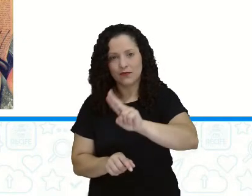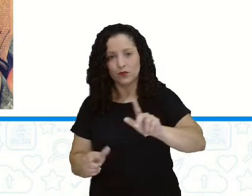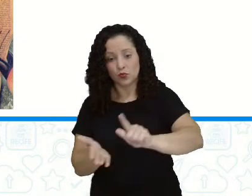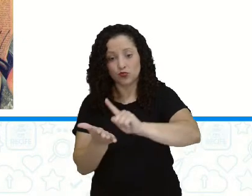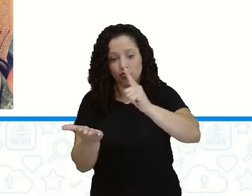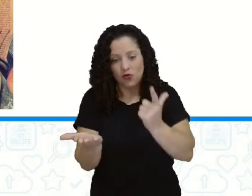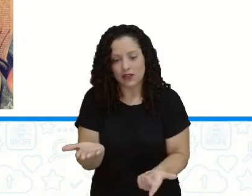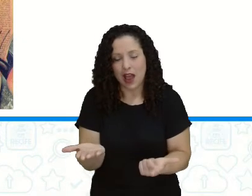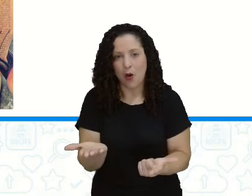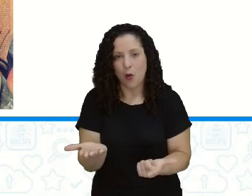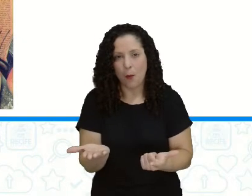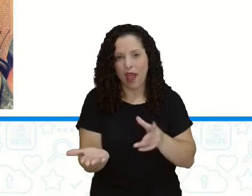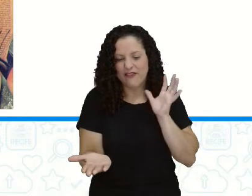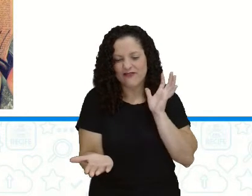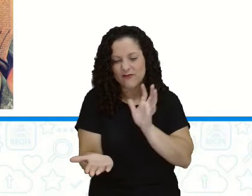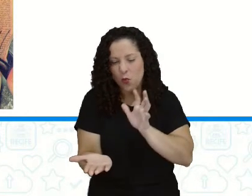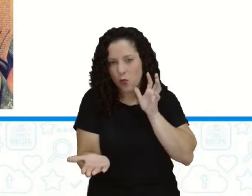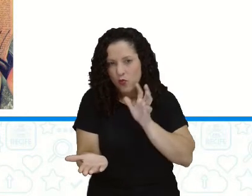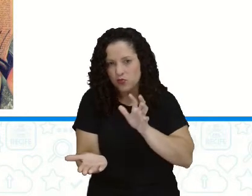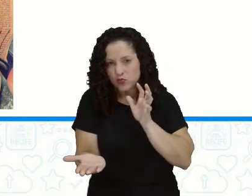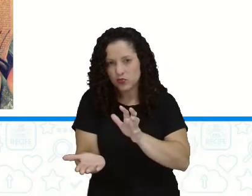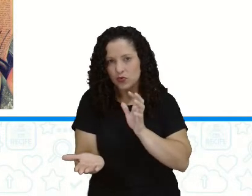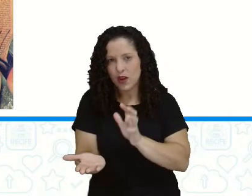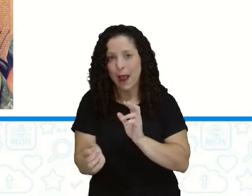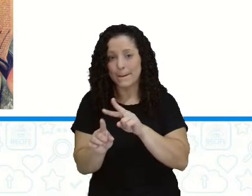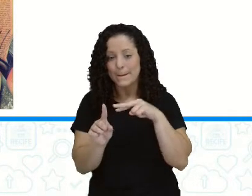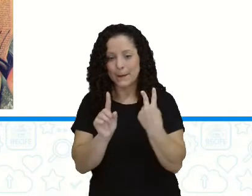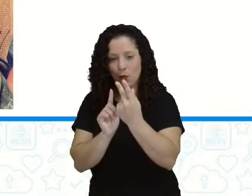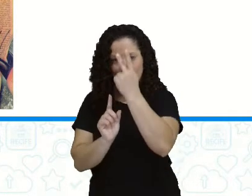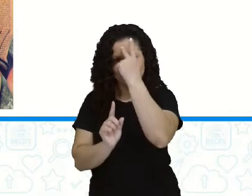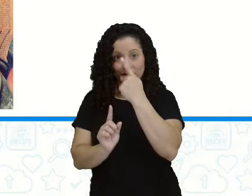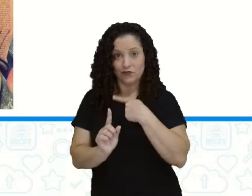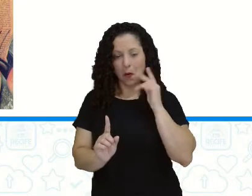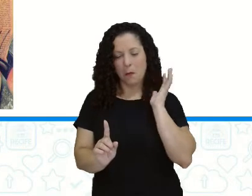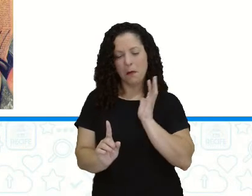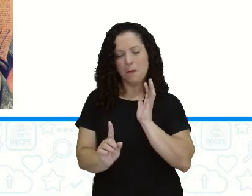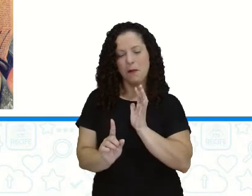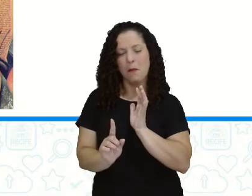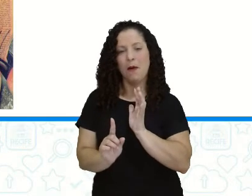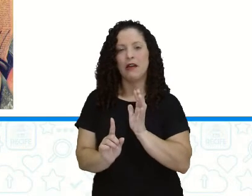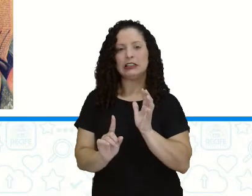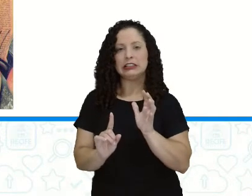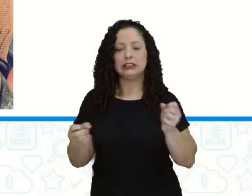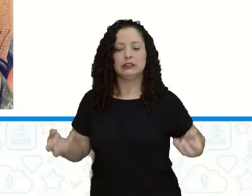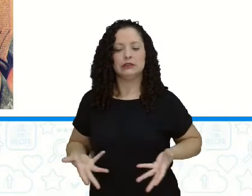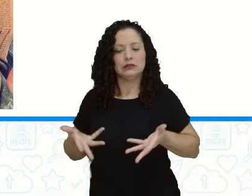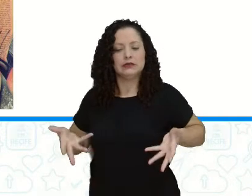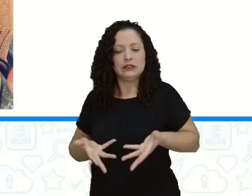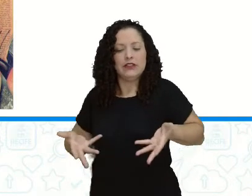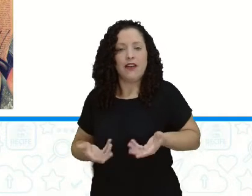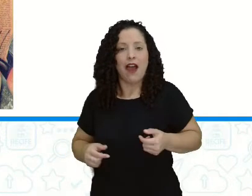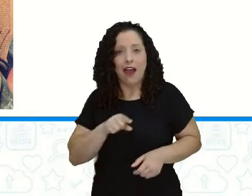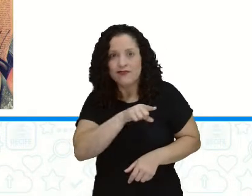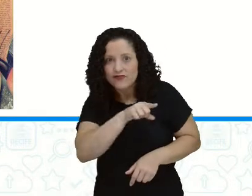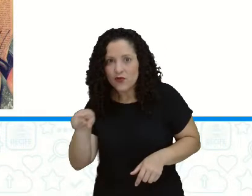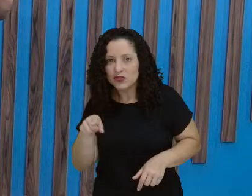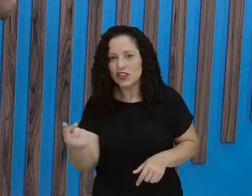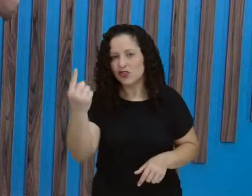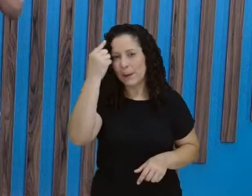o seu ponto de vista e induzir ao leitor a pensar como gostariam? Vocês